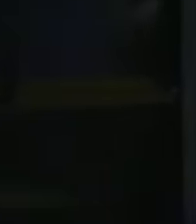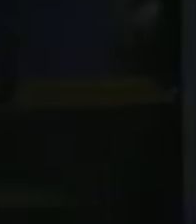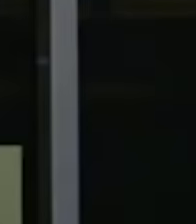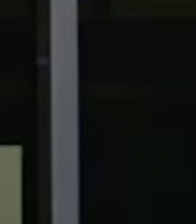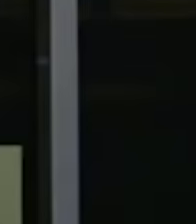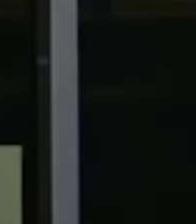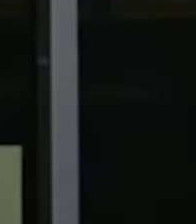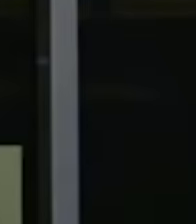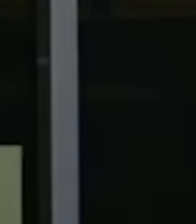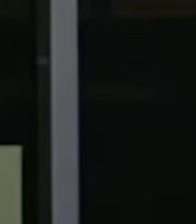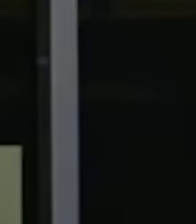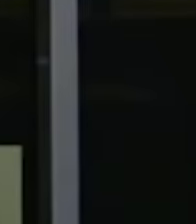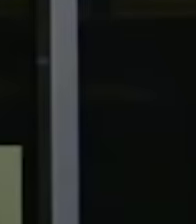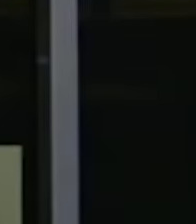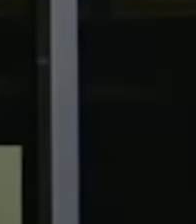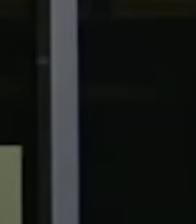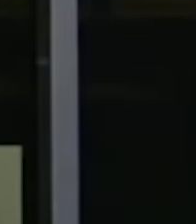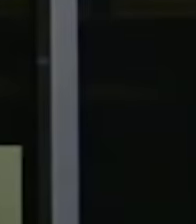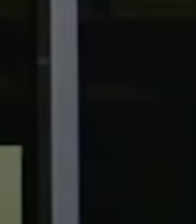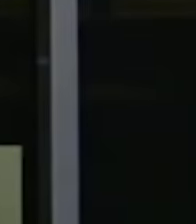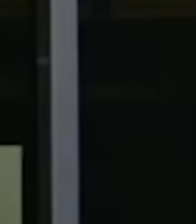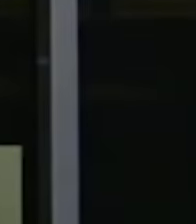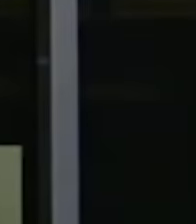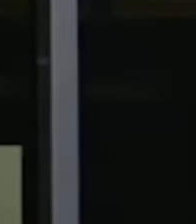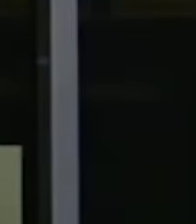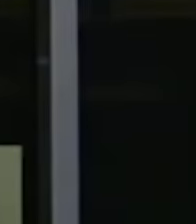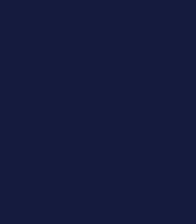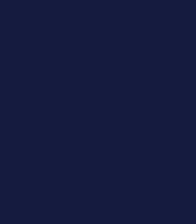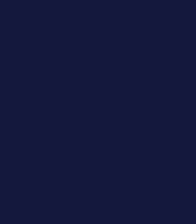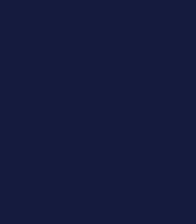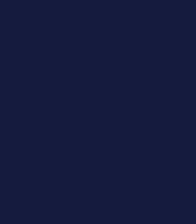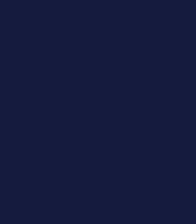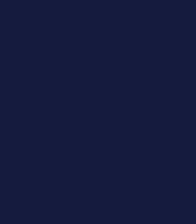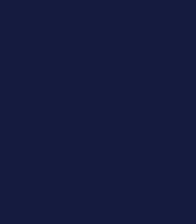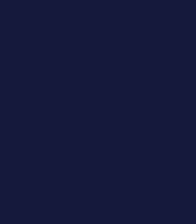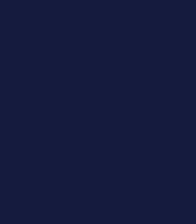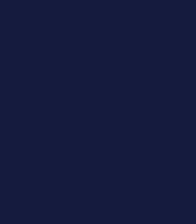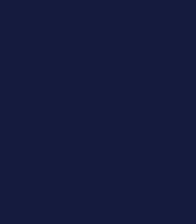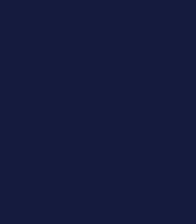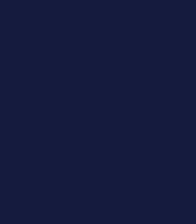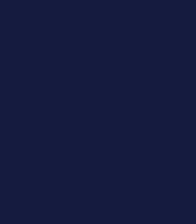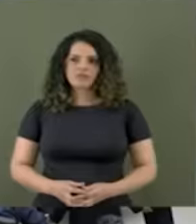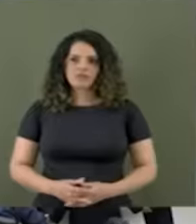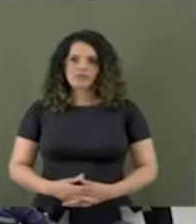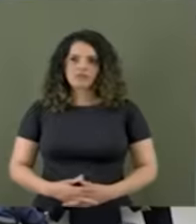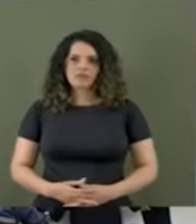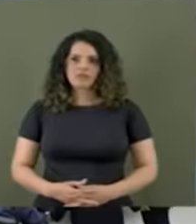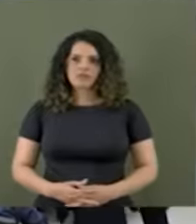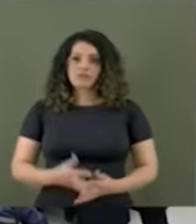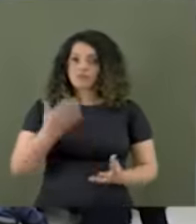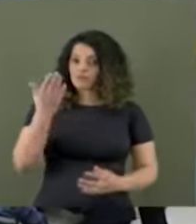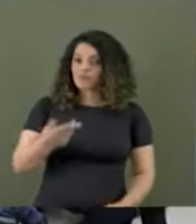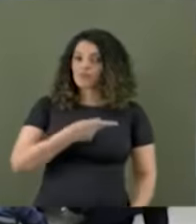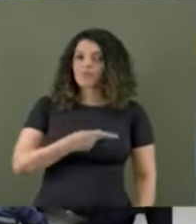primeira dama faz viagens de luxo com esse mesmo dinheiro do mais pobre senhor